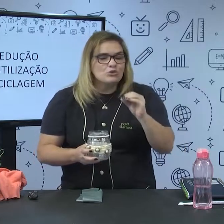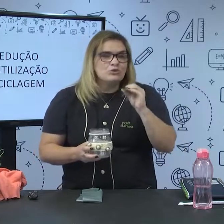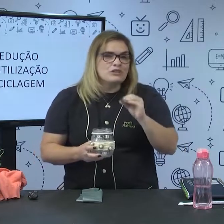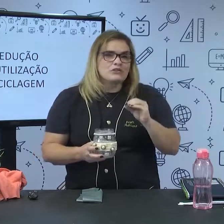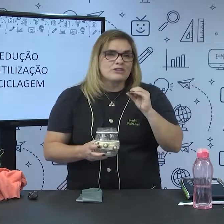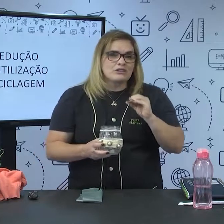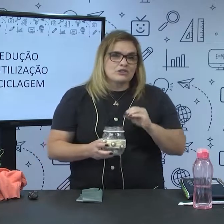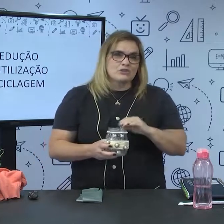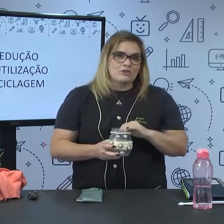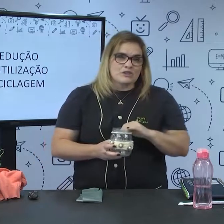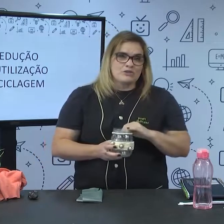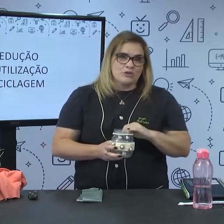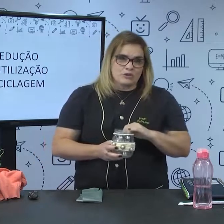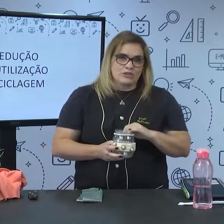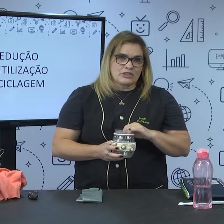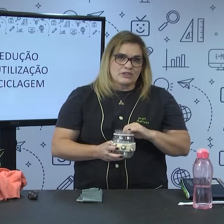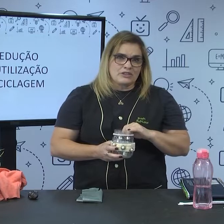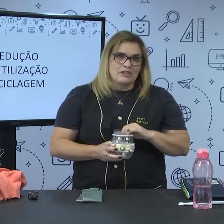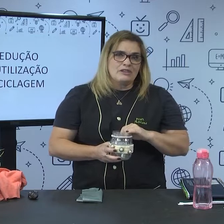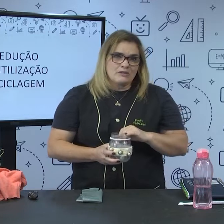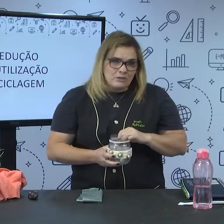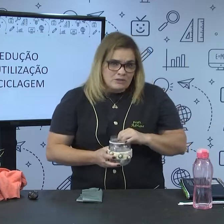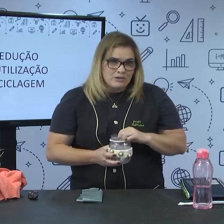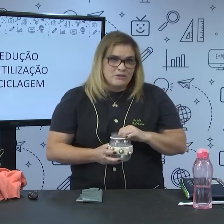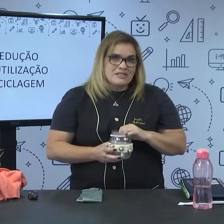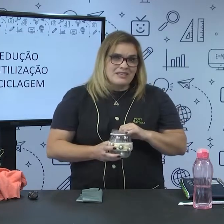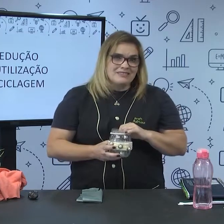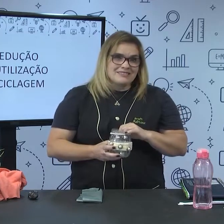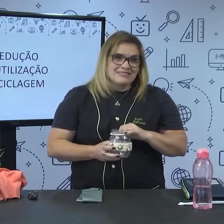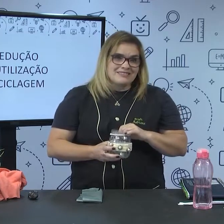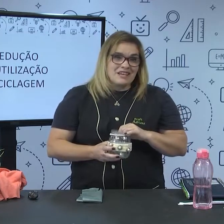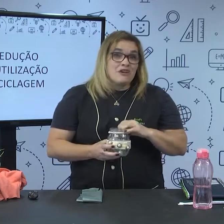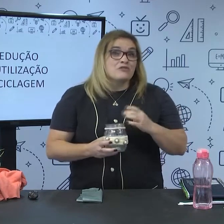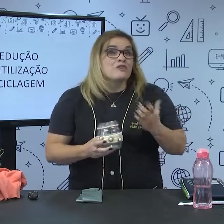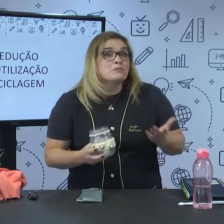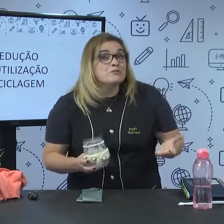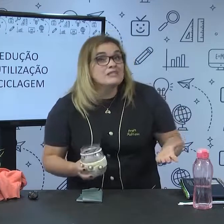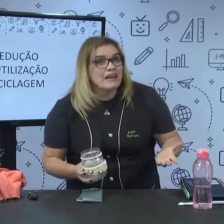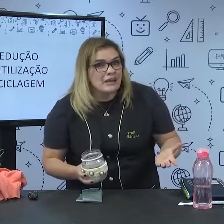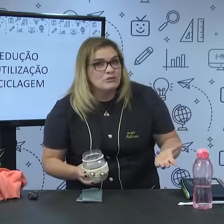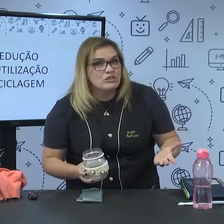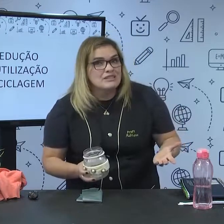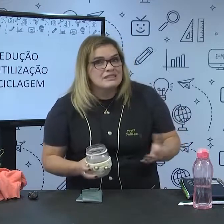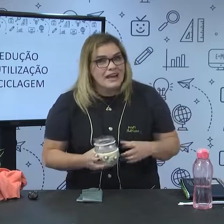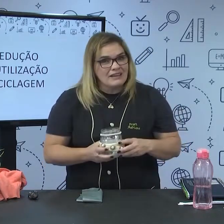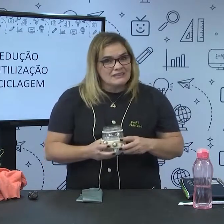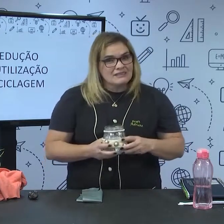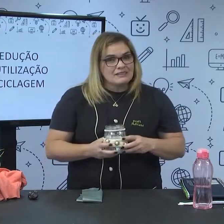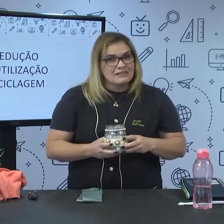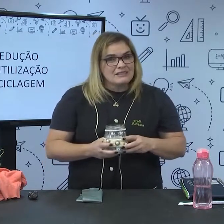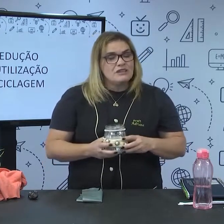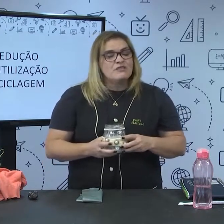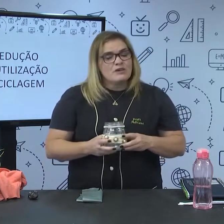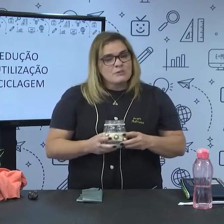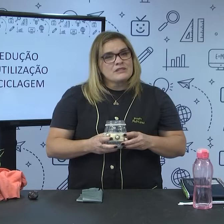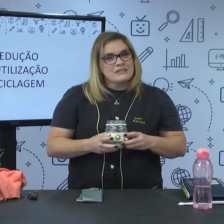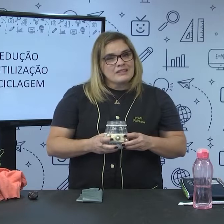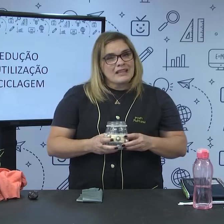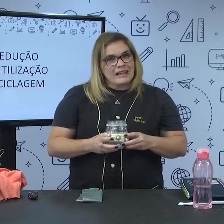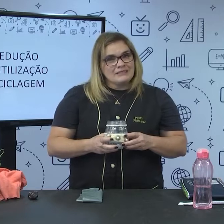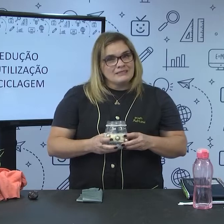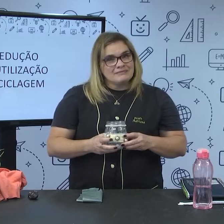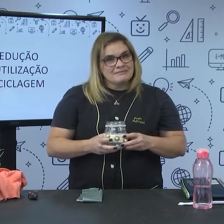em tudo isso que a gente conversou hoje. Vamos reduzir? Vamos reutilizar?